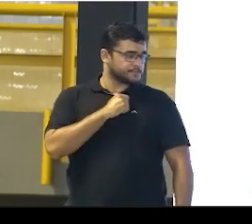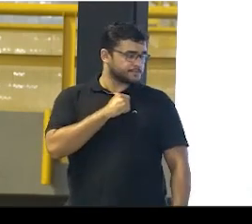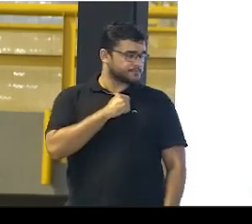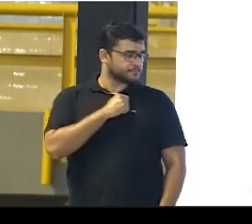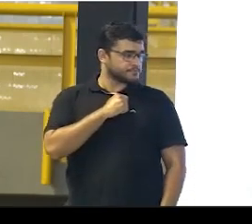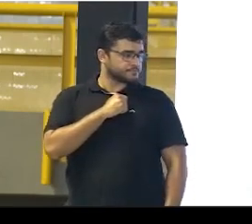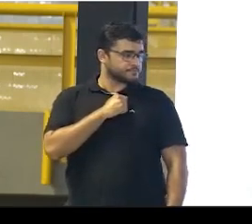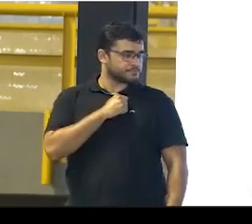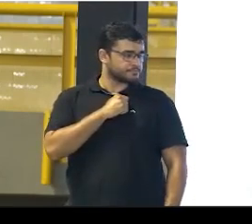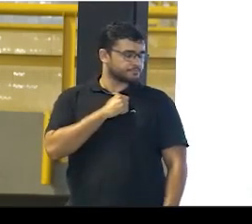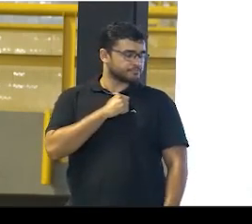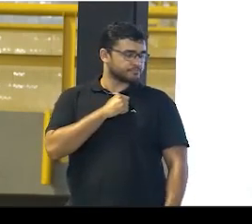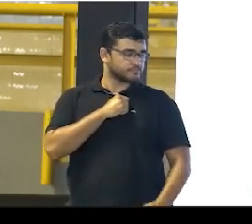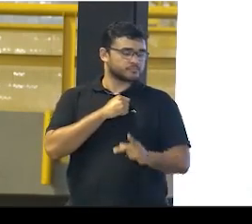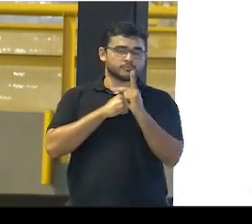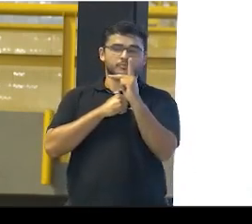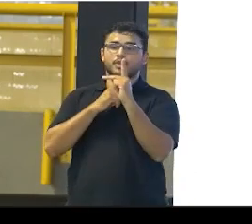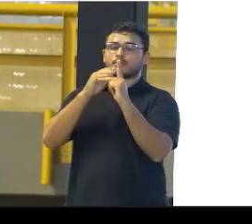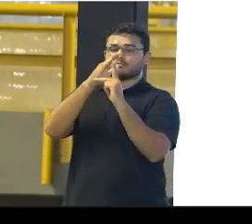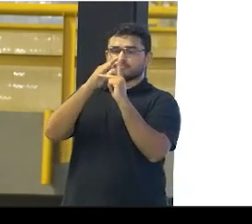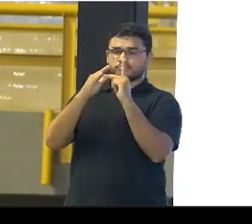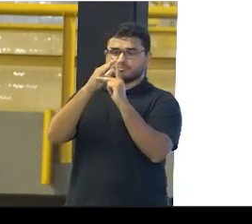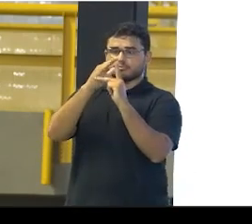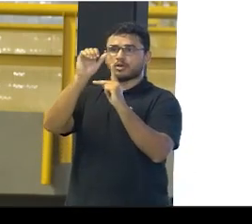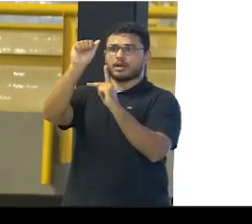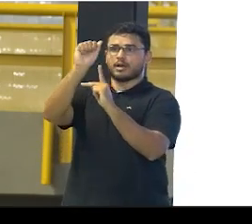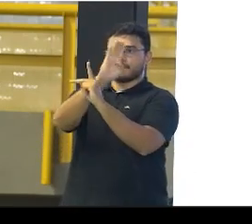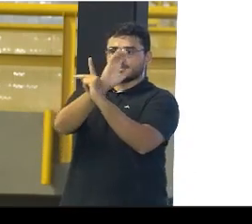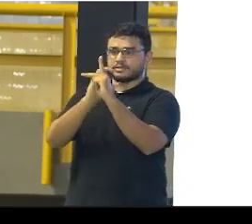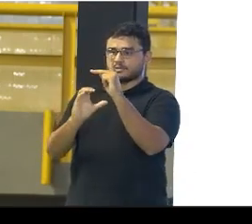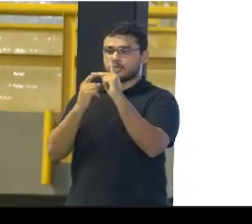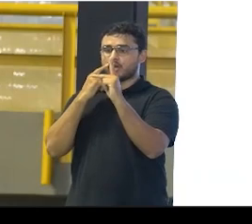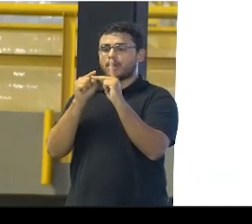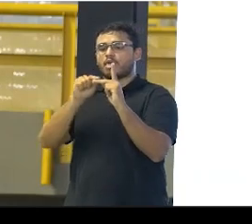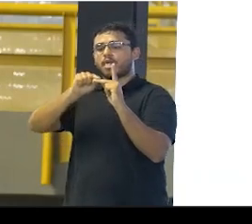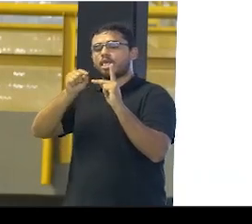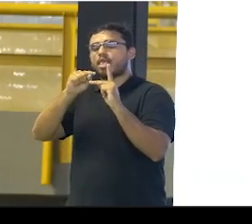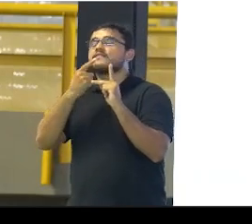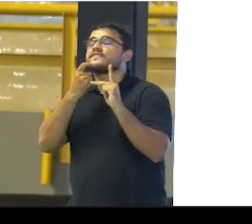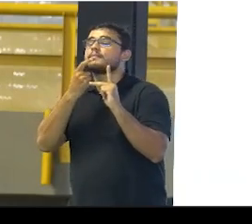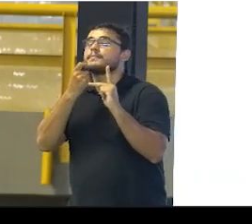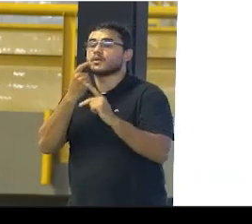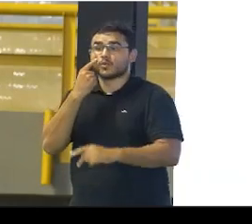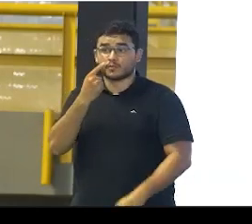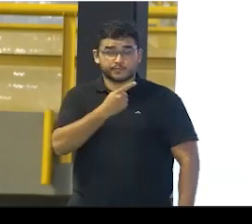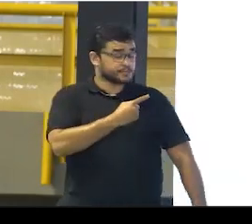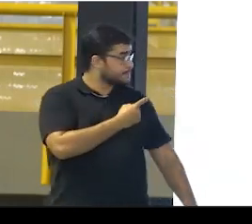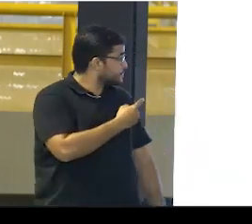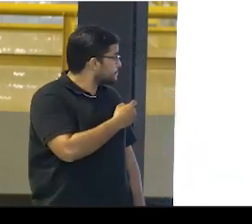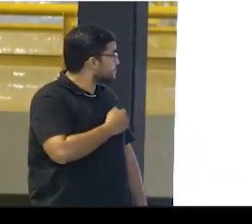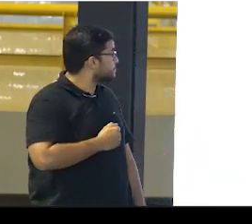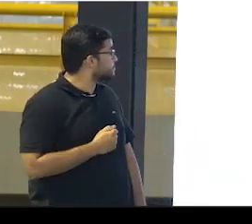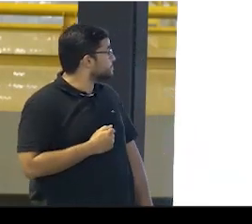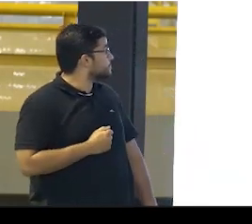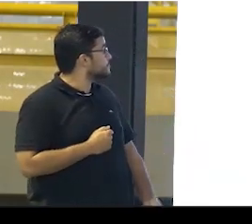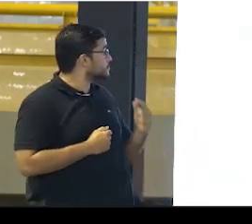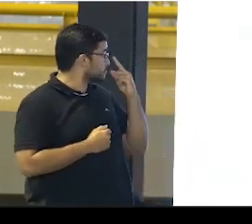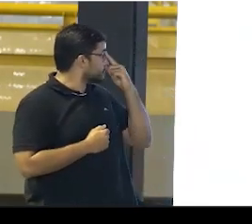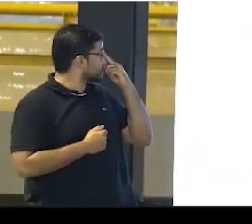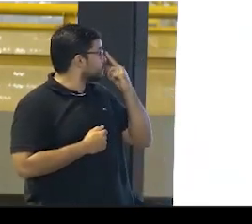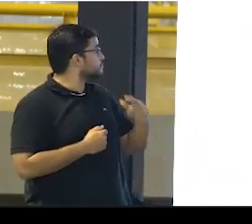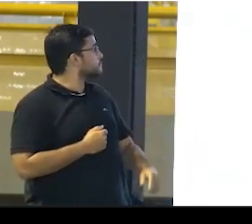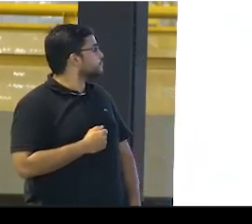jogar 3 dados, qual a probabilidade de pelo menos um dado ser par? Aí você calcula a